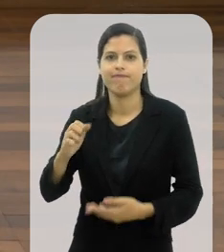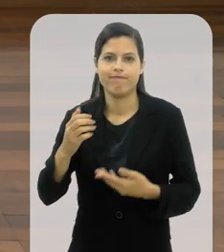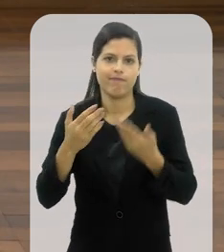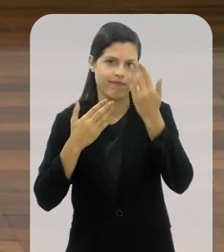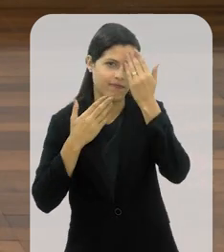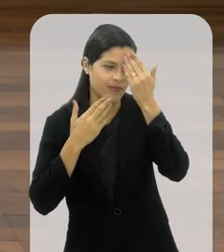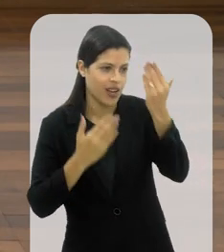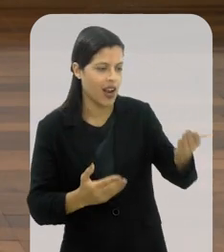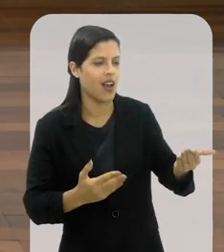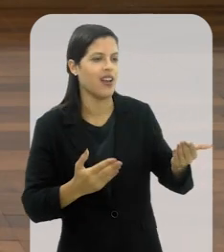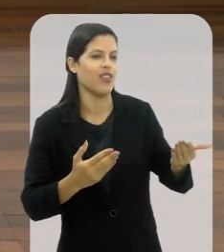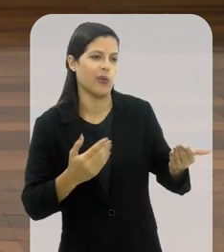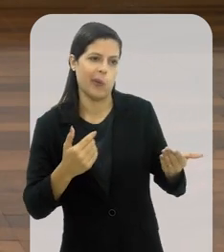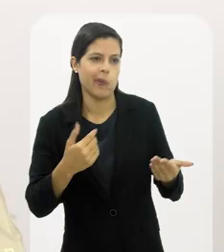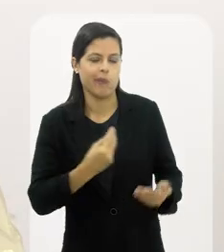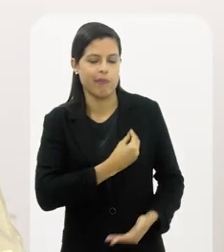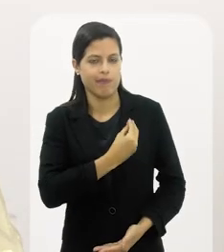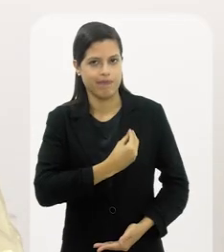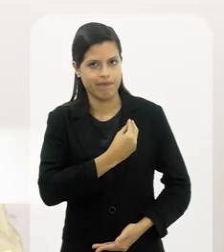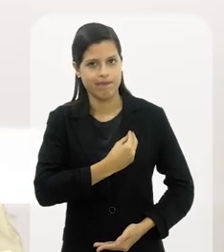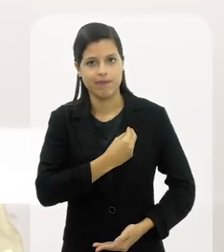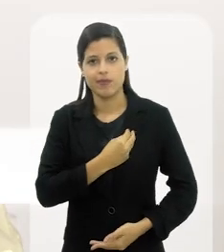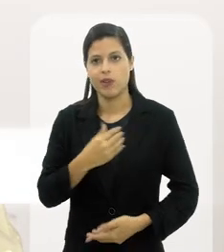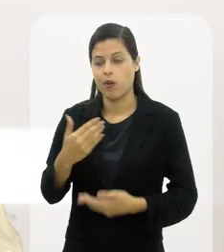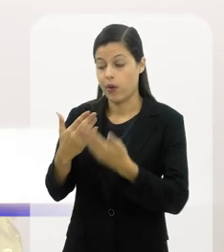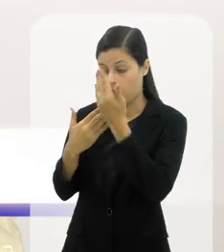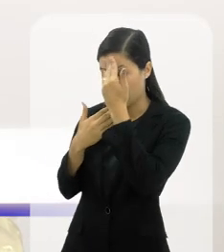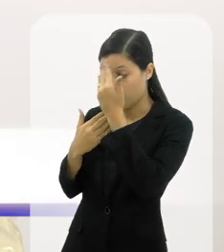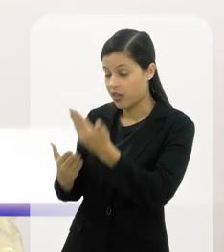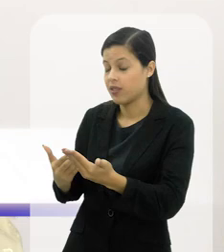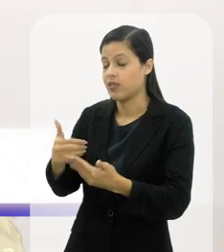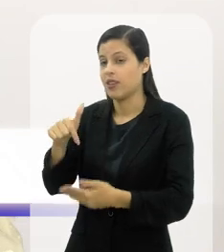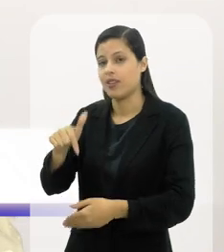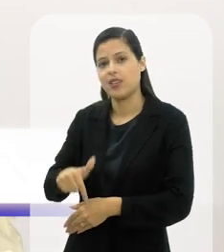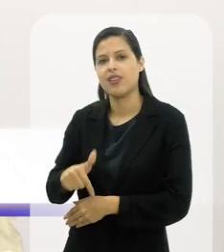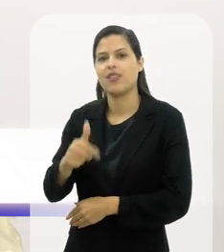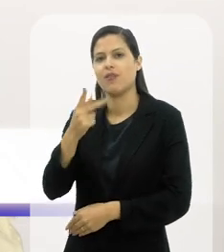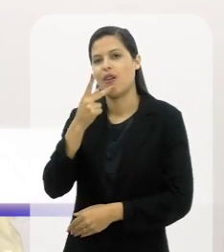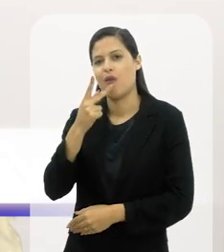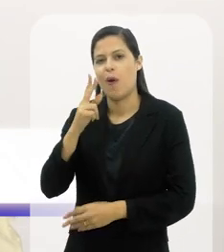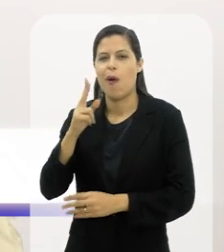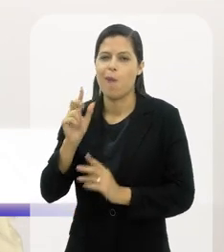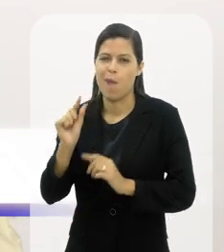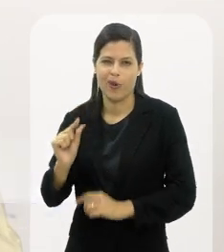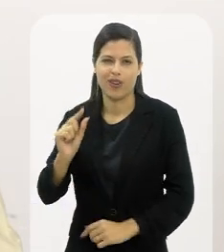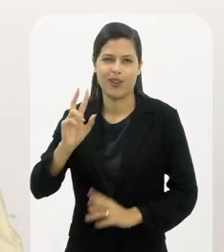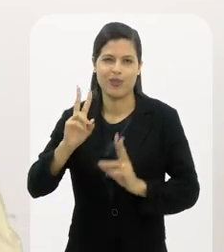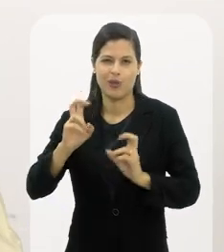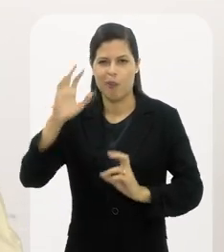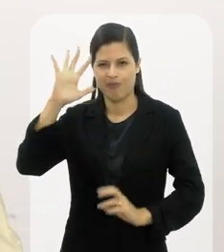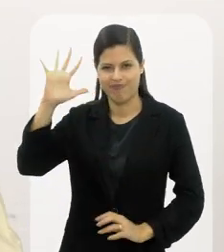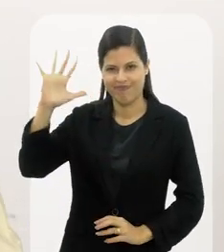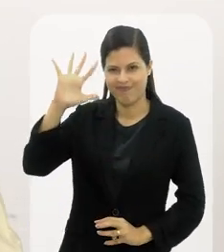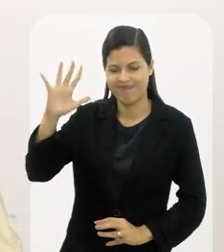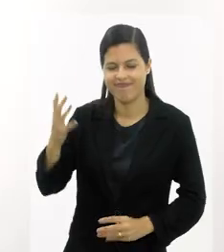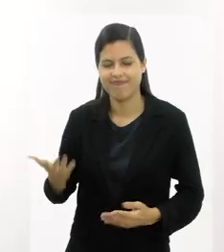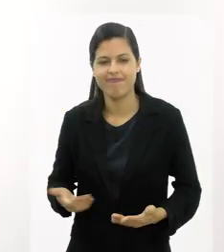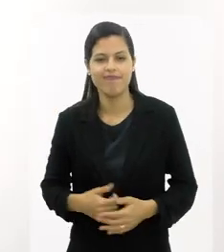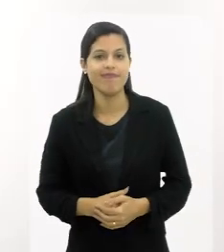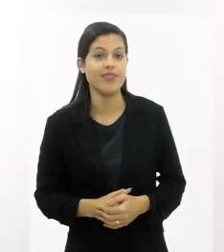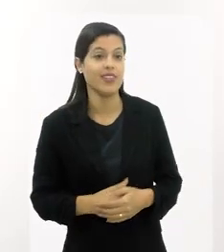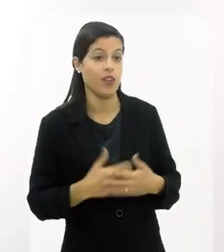que agradeço a poder estar presente, participar, falar um pouquinho sobre minha filosofia. Então vamos